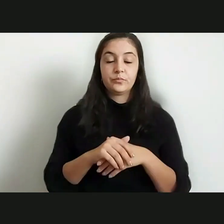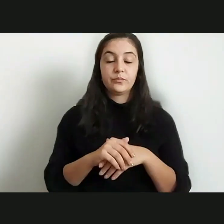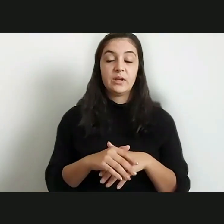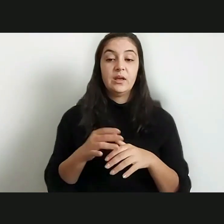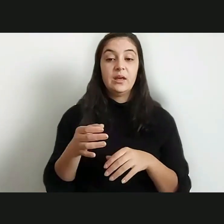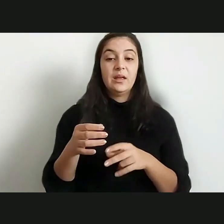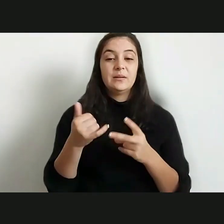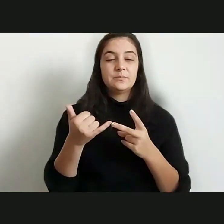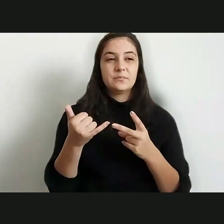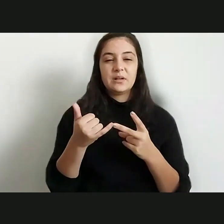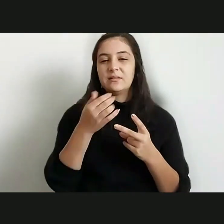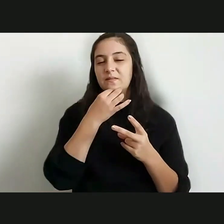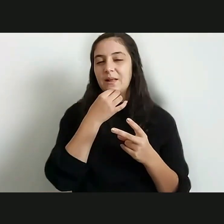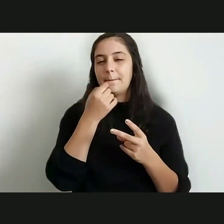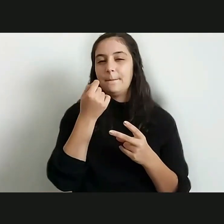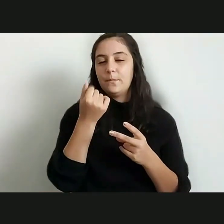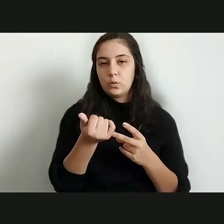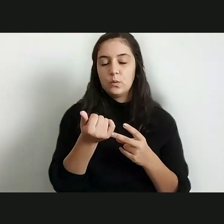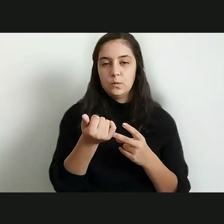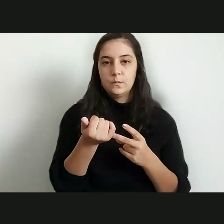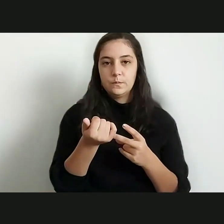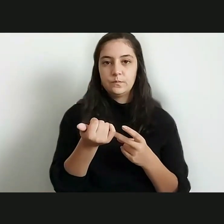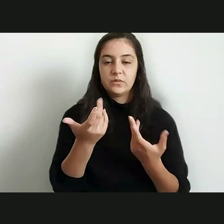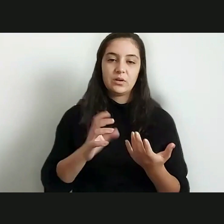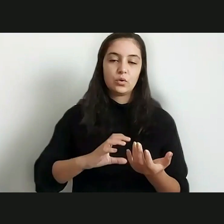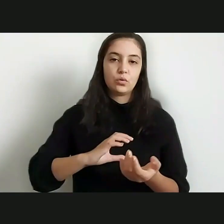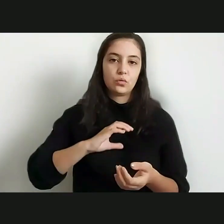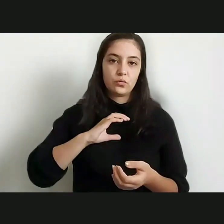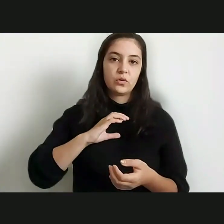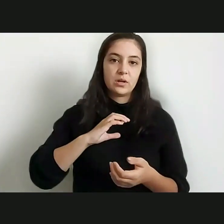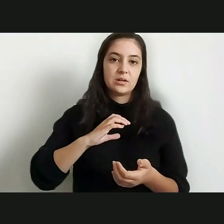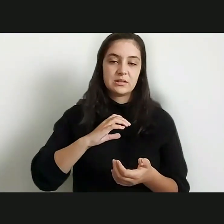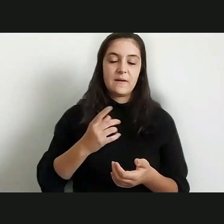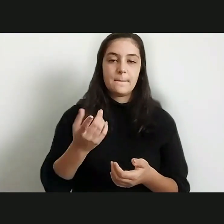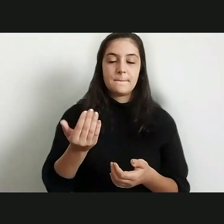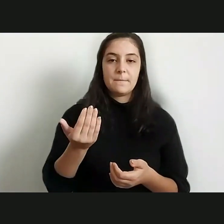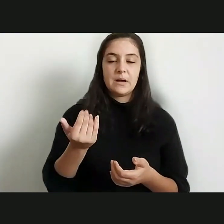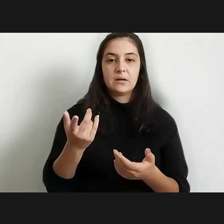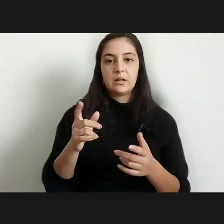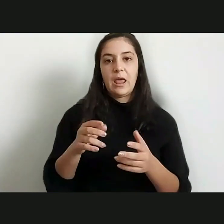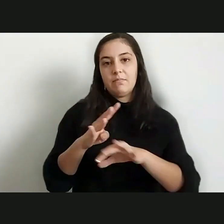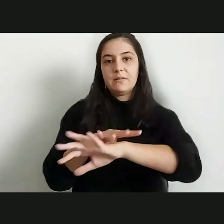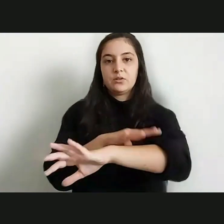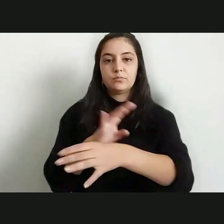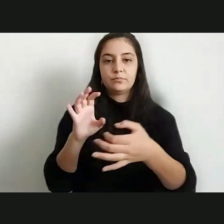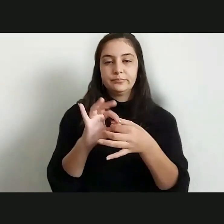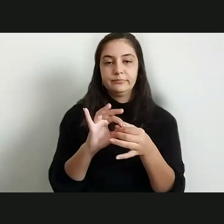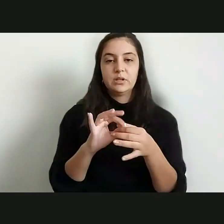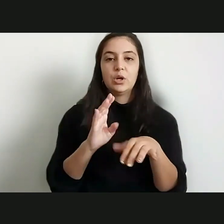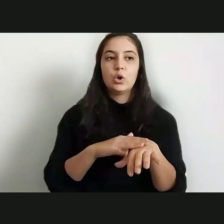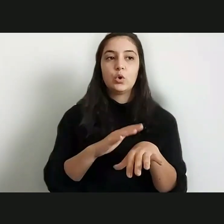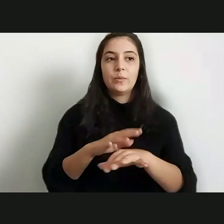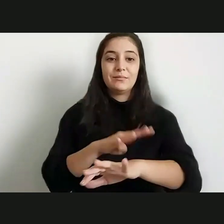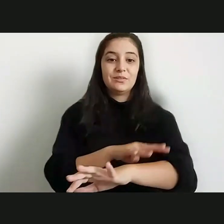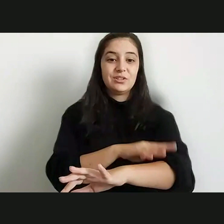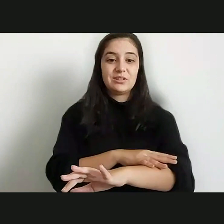face nós não costumamos falar. E eu queria dizer que a falta de confiança também está do lado da administração, ou seja, a administração também não confia o suficiente